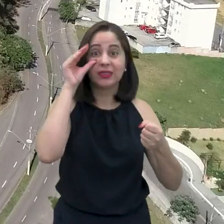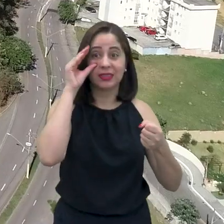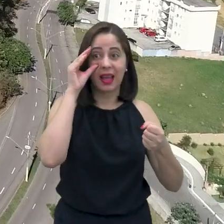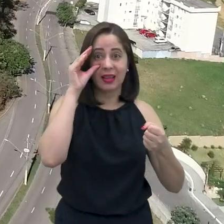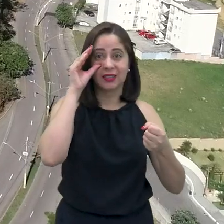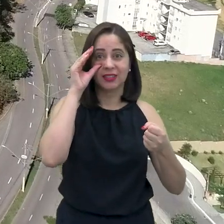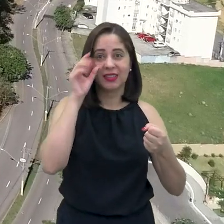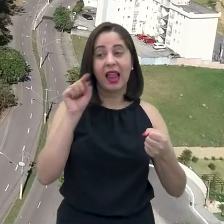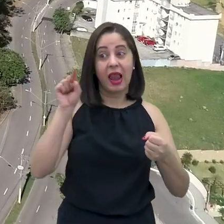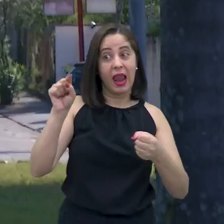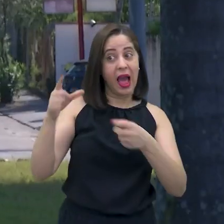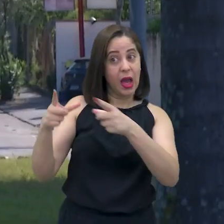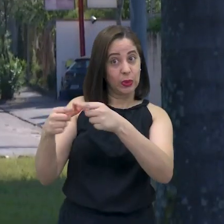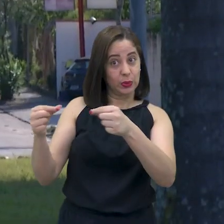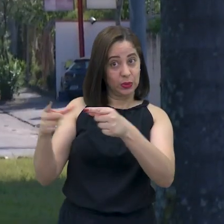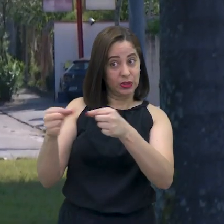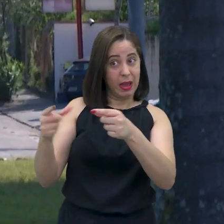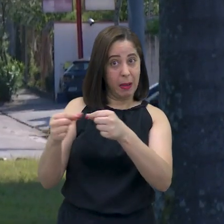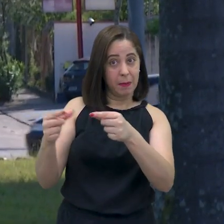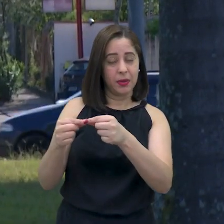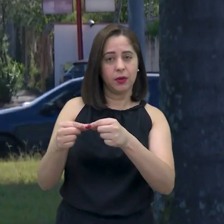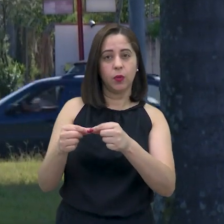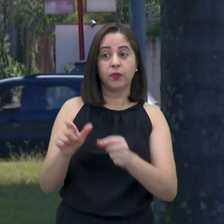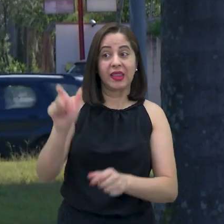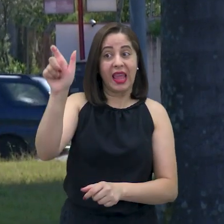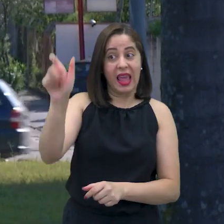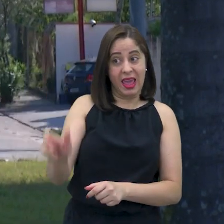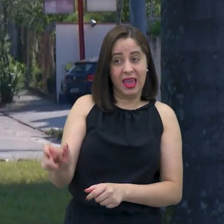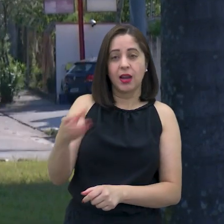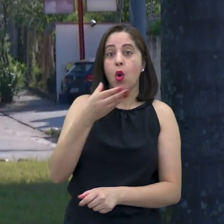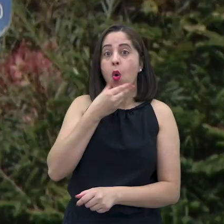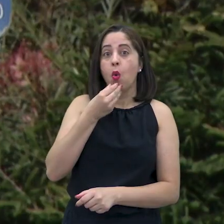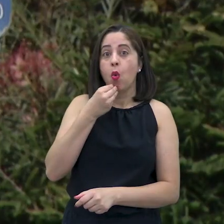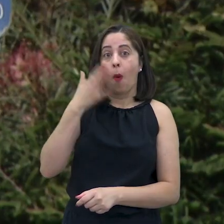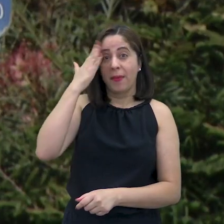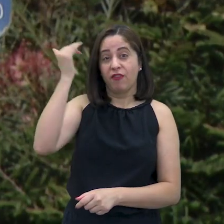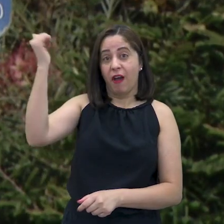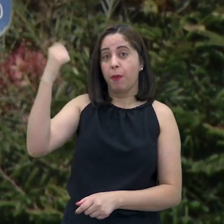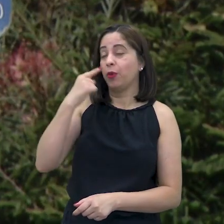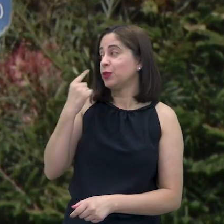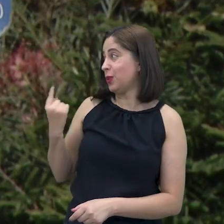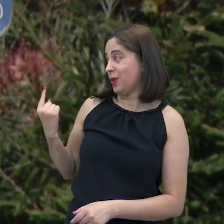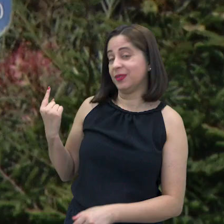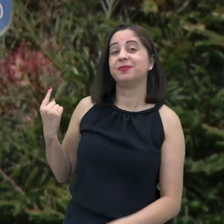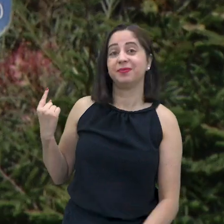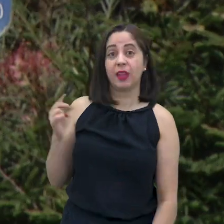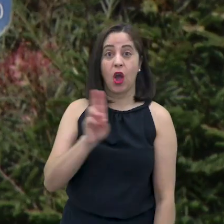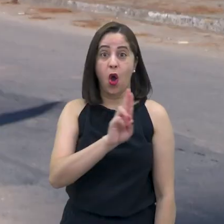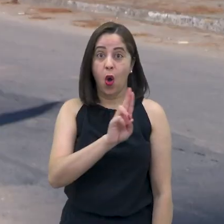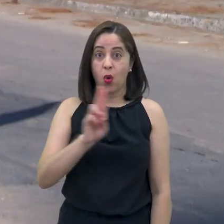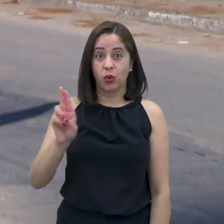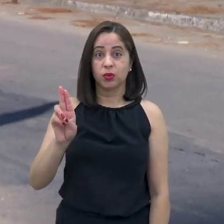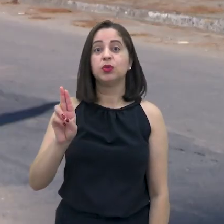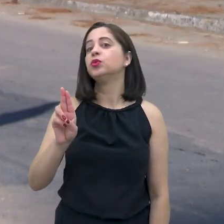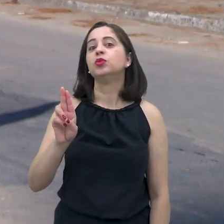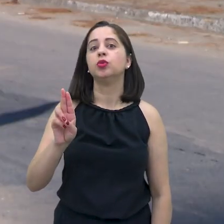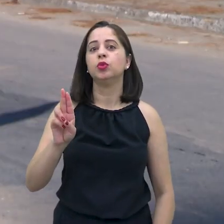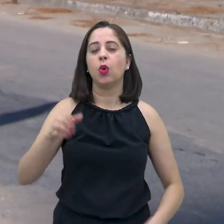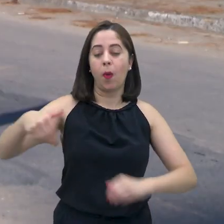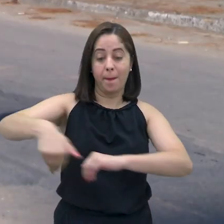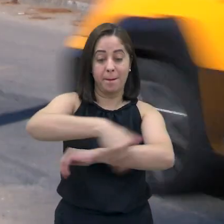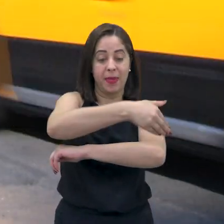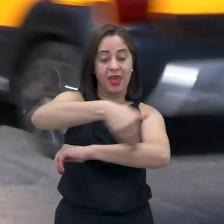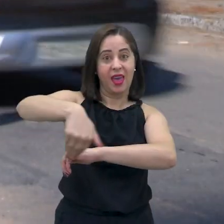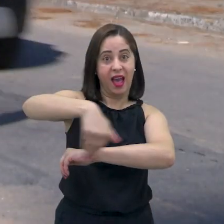fora lá do Japão nessa história um personagem foi destaque xima hifumi o nome está estampado na